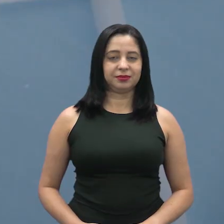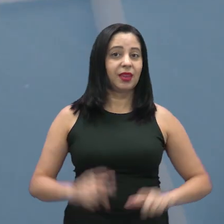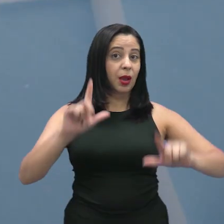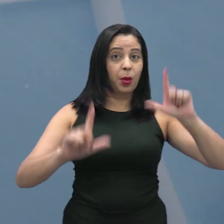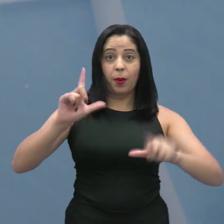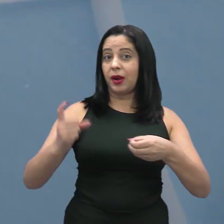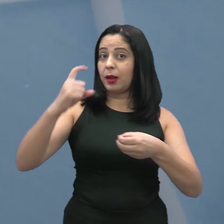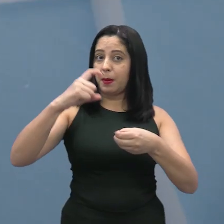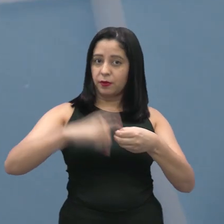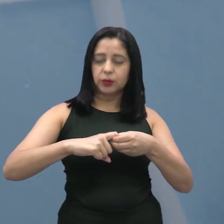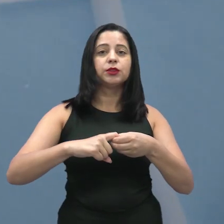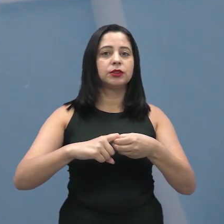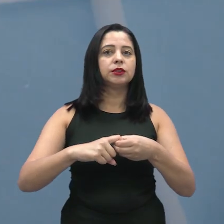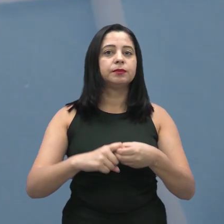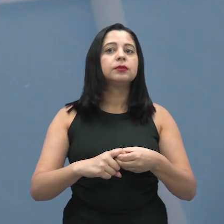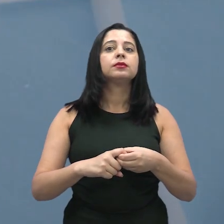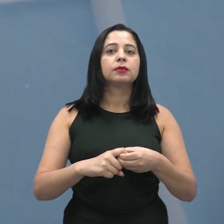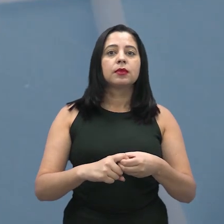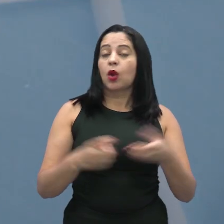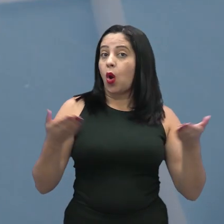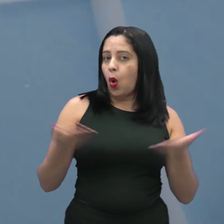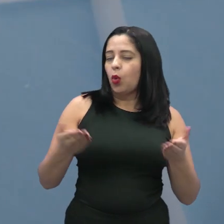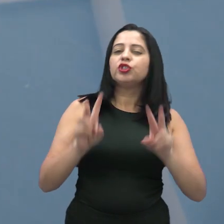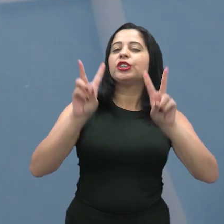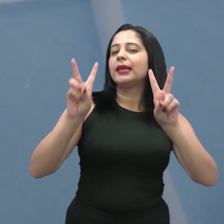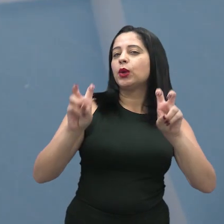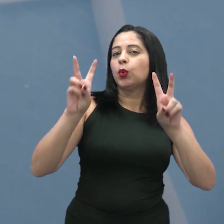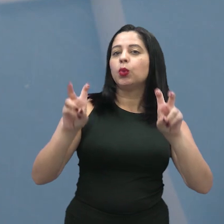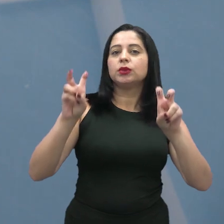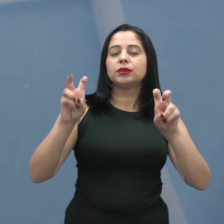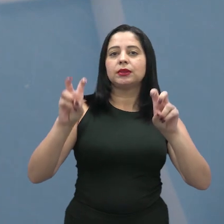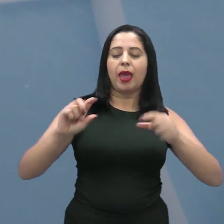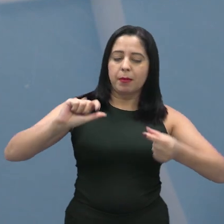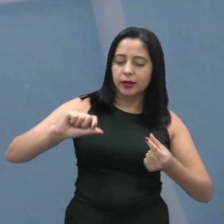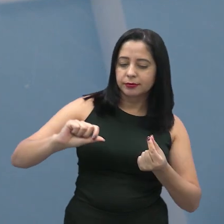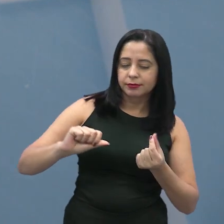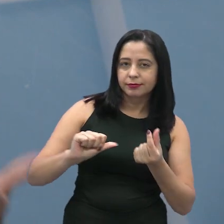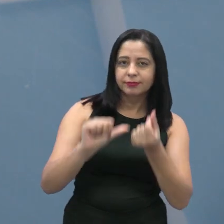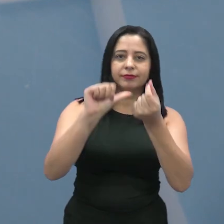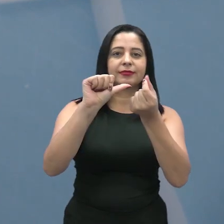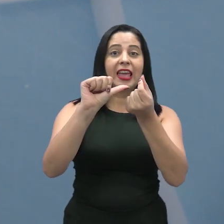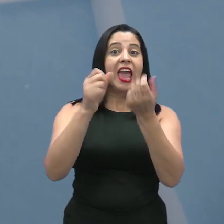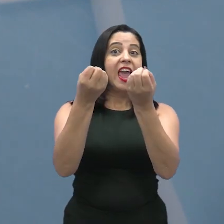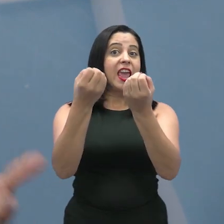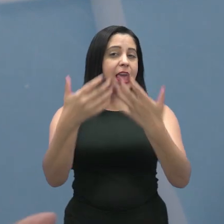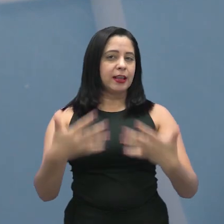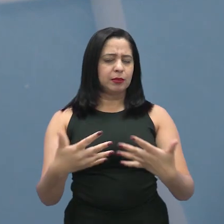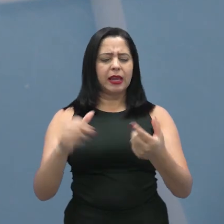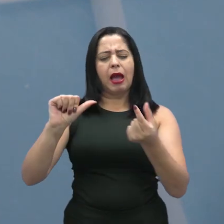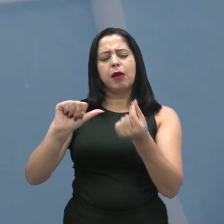Estamos de volta com o Diálogos da Cidade. Na edição de hoje estamos falando sobre a classe média, já explicamos o que